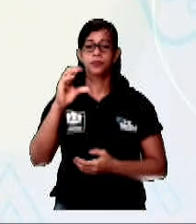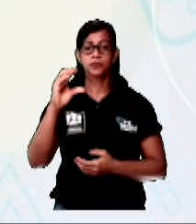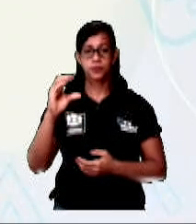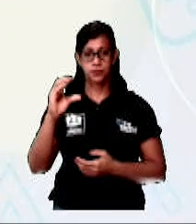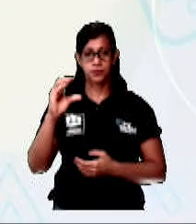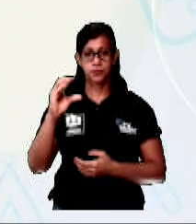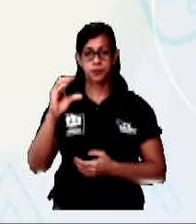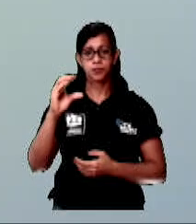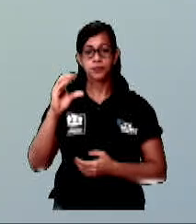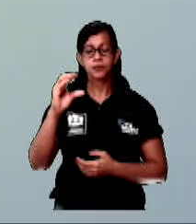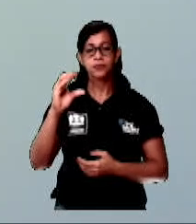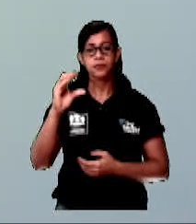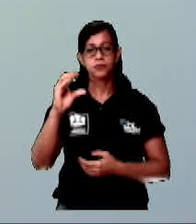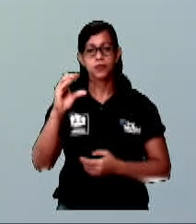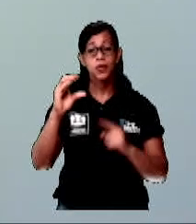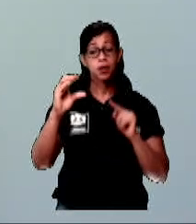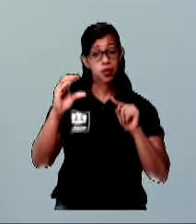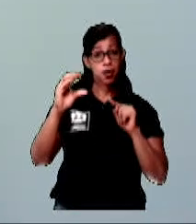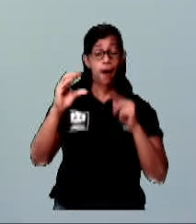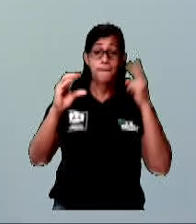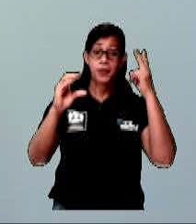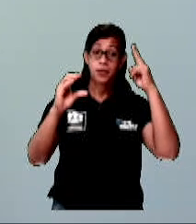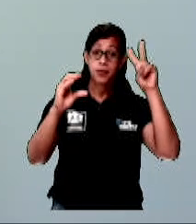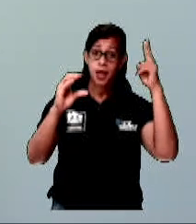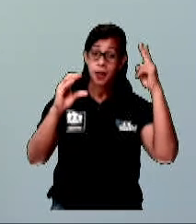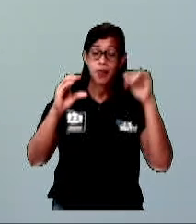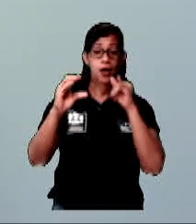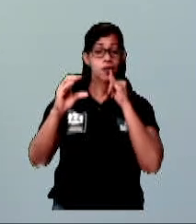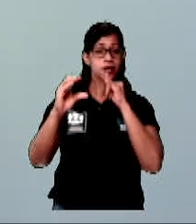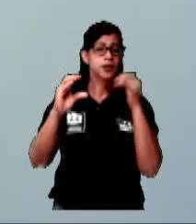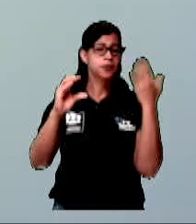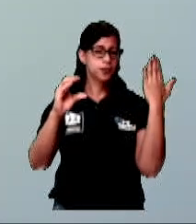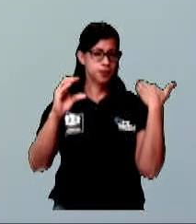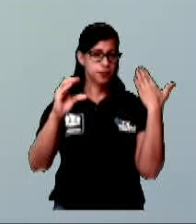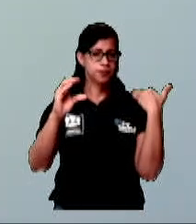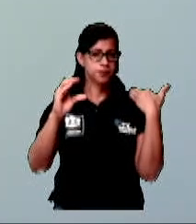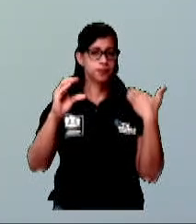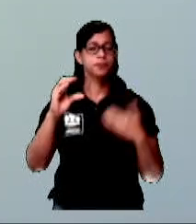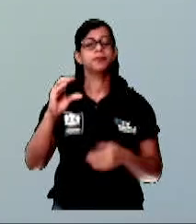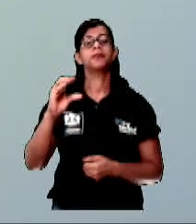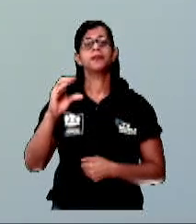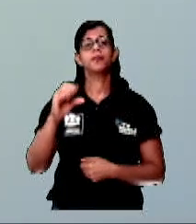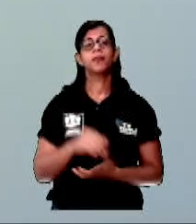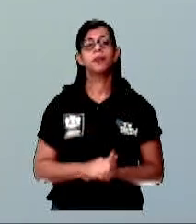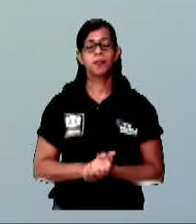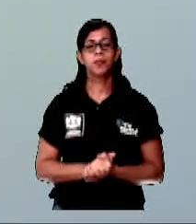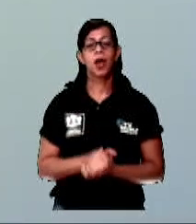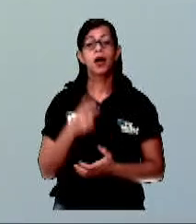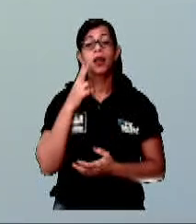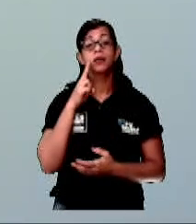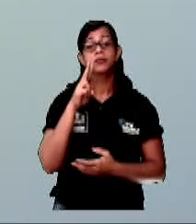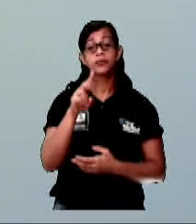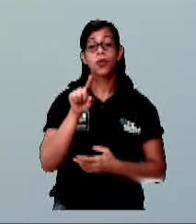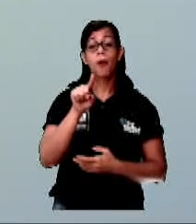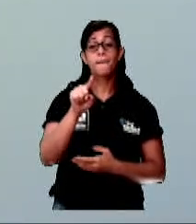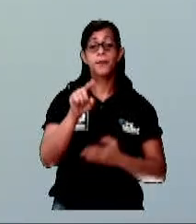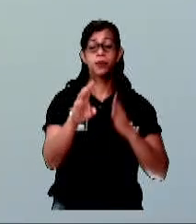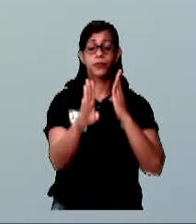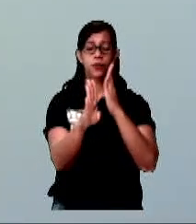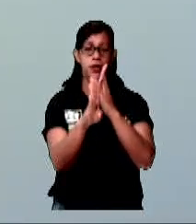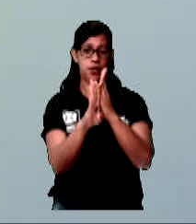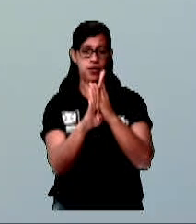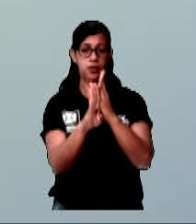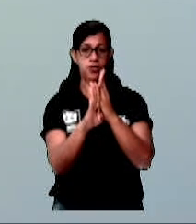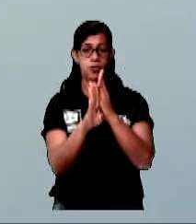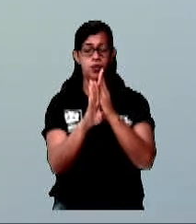eu coloquei para relembrar o exemplo que a gente tinha visto antes. A gente viu que o ponto de encontro do x e